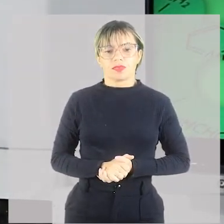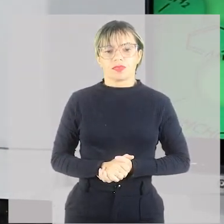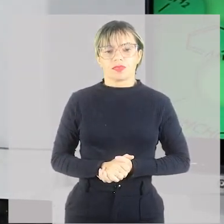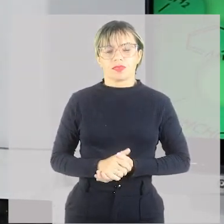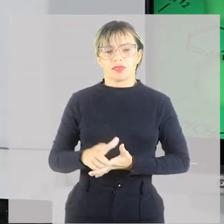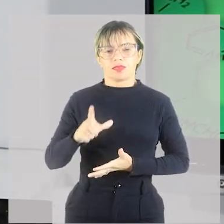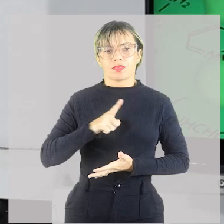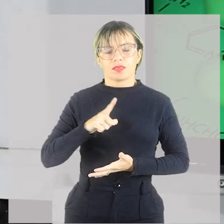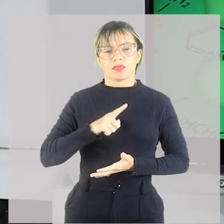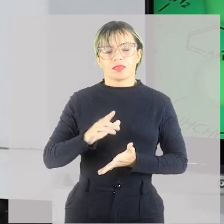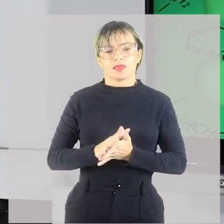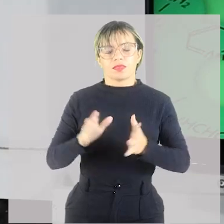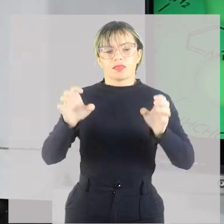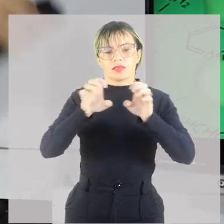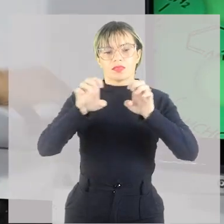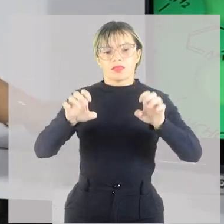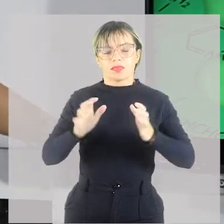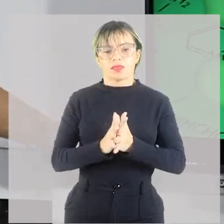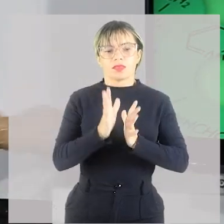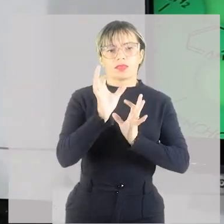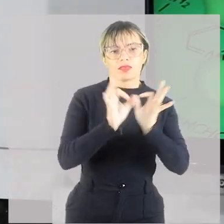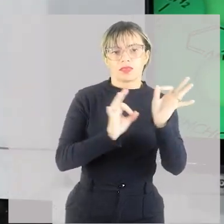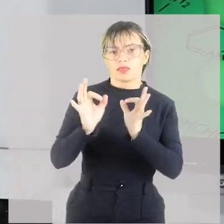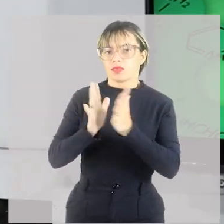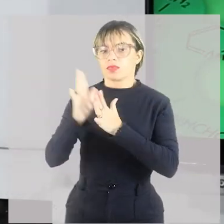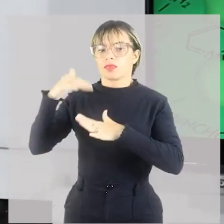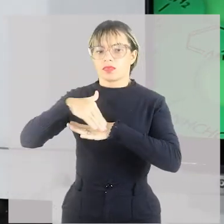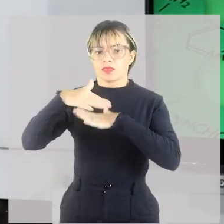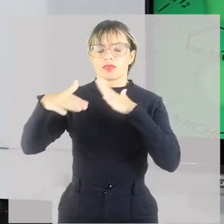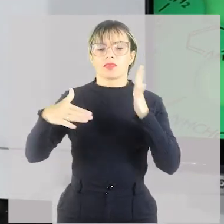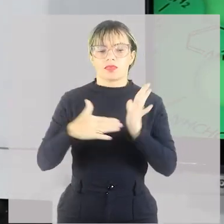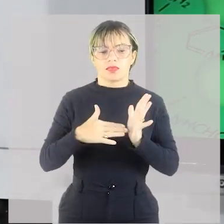exemplo, eu posso montar tudo.